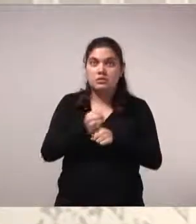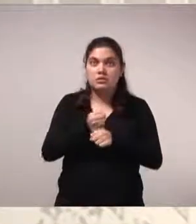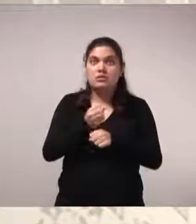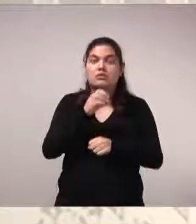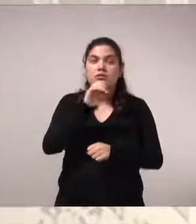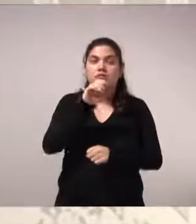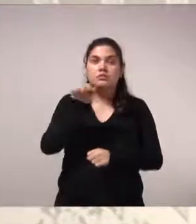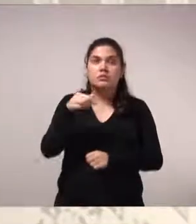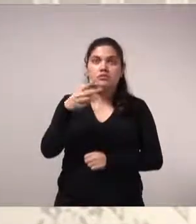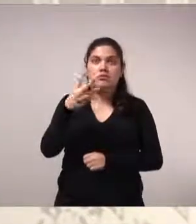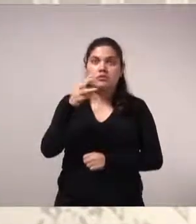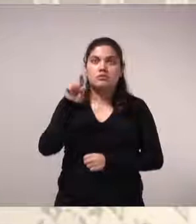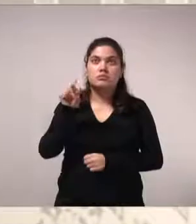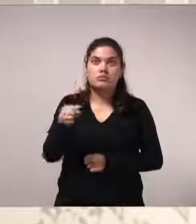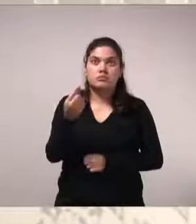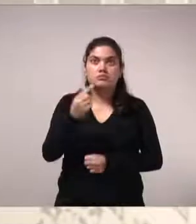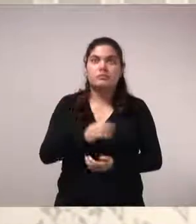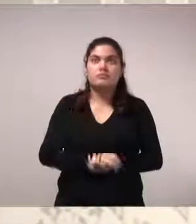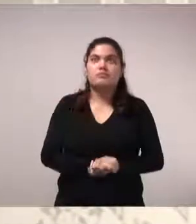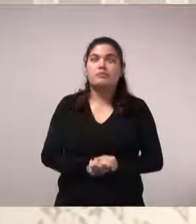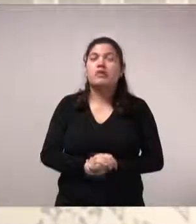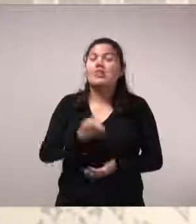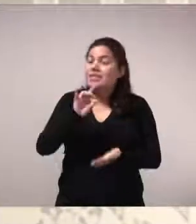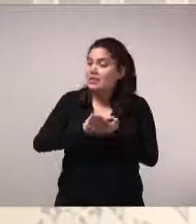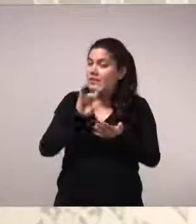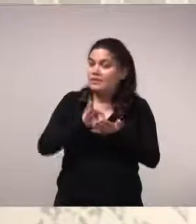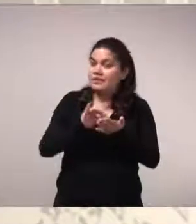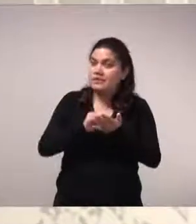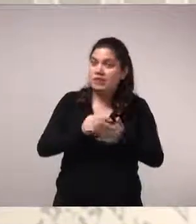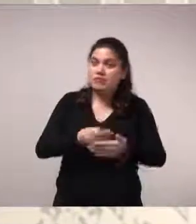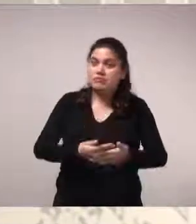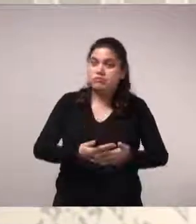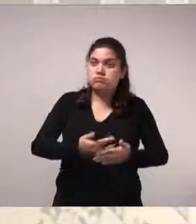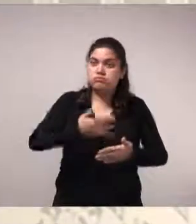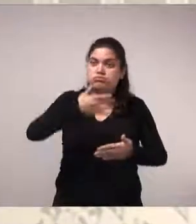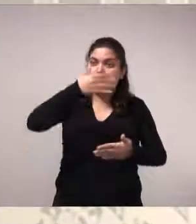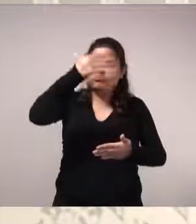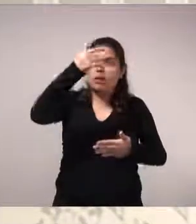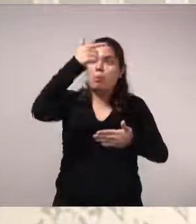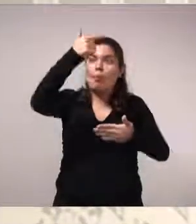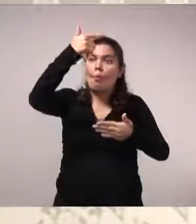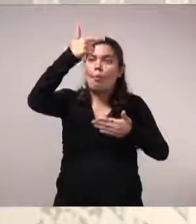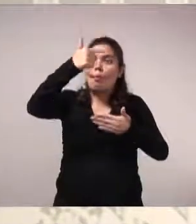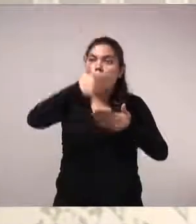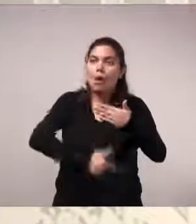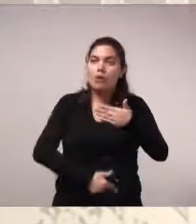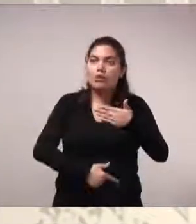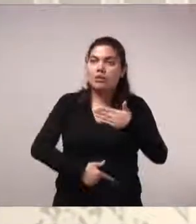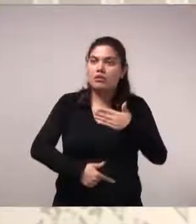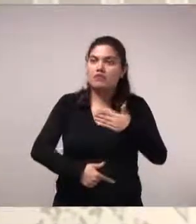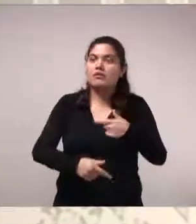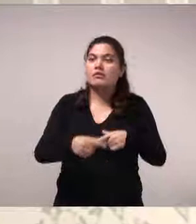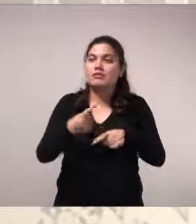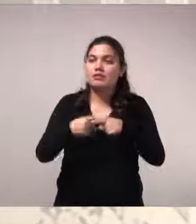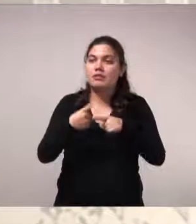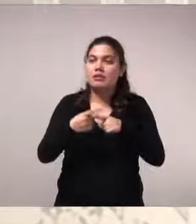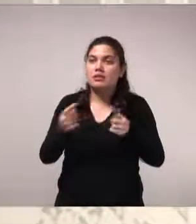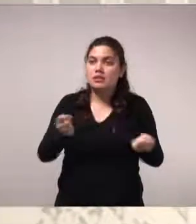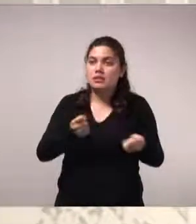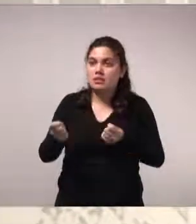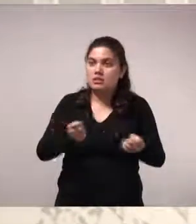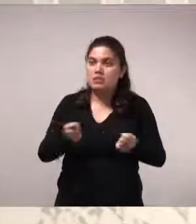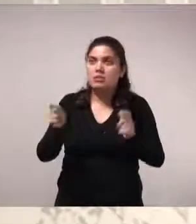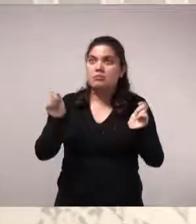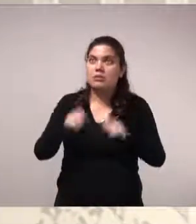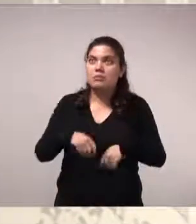Aqui cabe uma observação. Na verdade, os espelhos ficaram vazios. Essa quebra de paradigmas, né, com o racionamento, permitiu que a